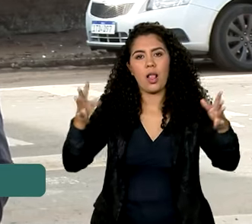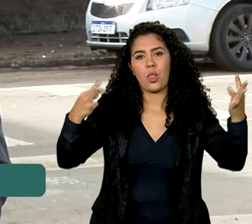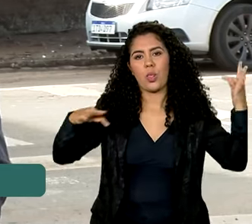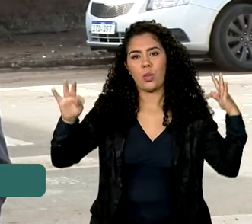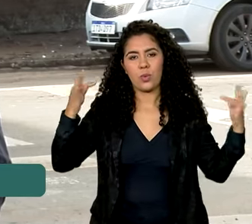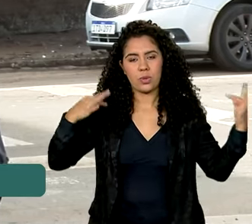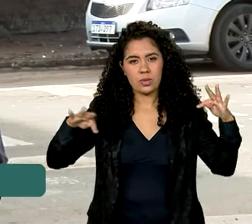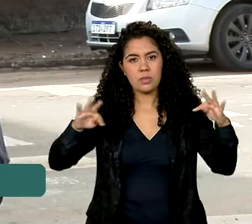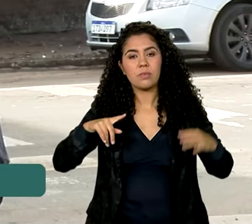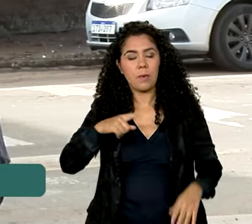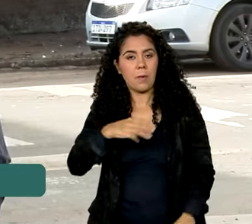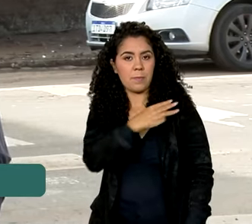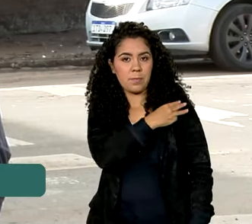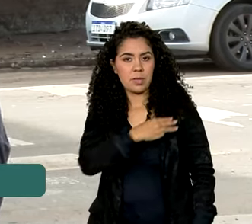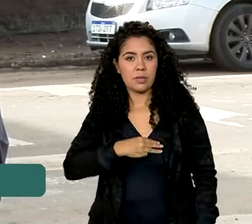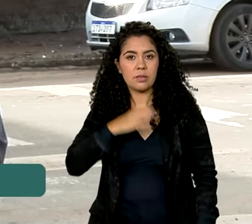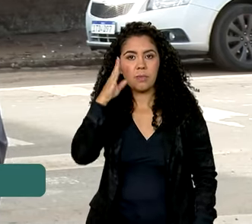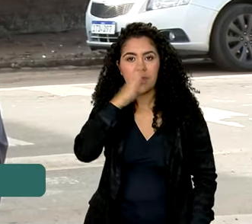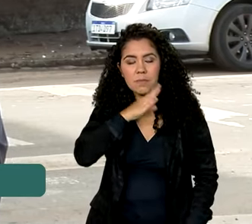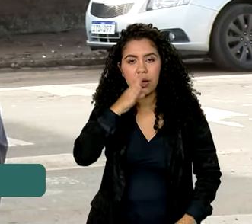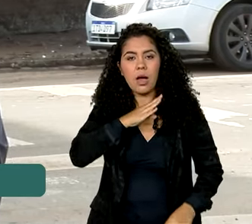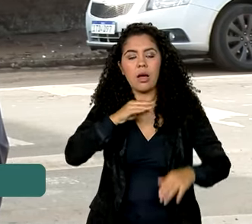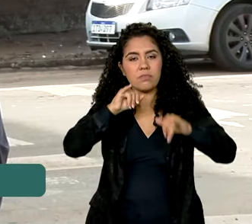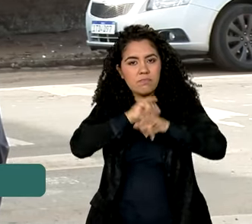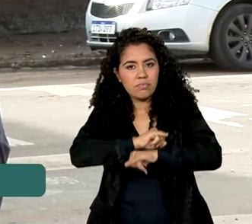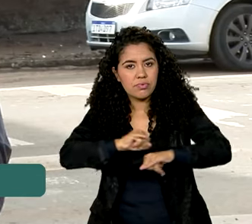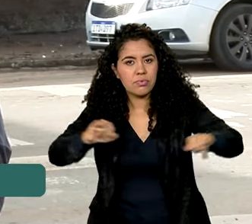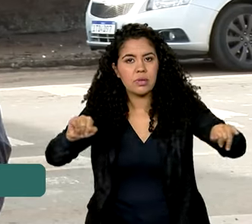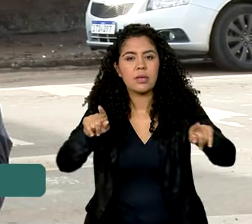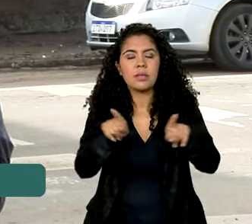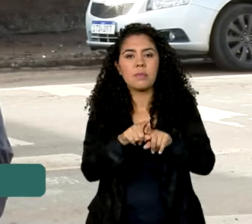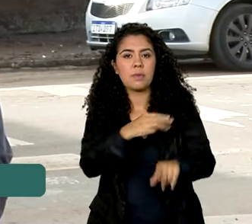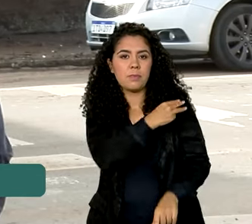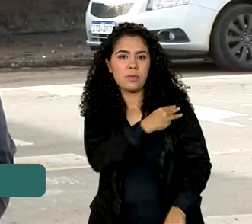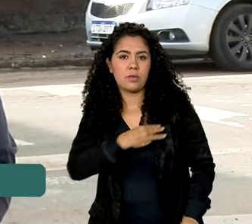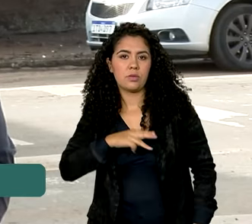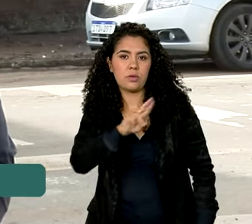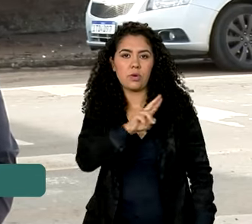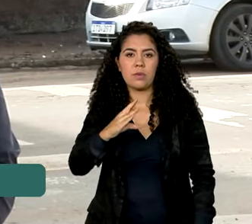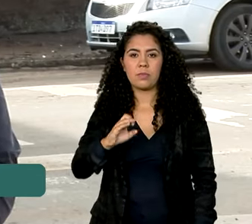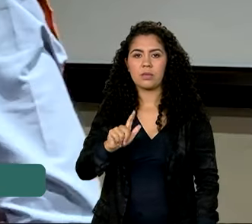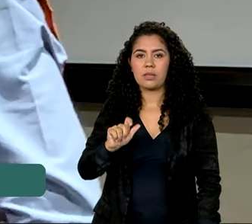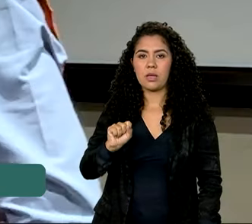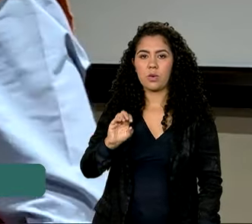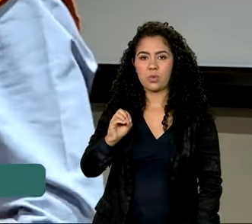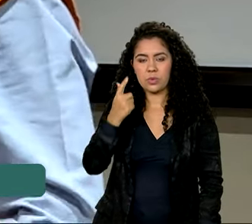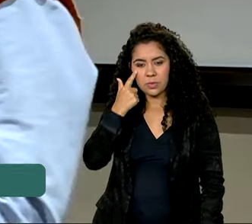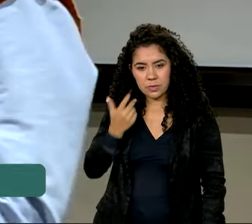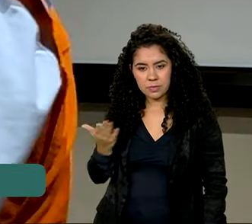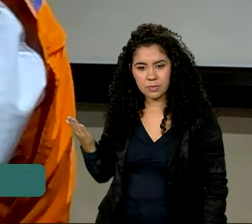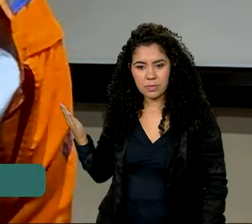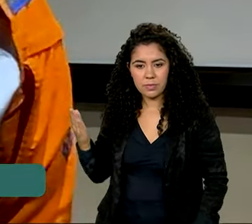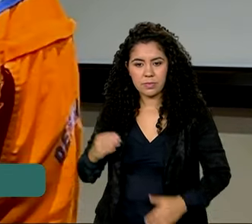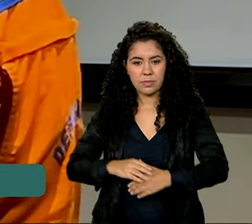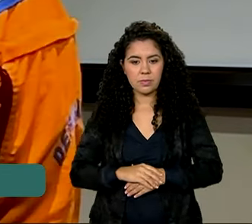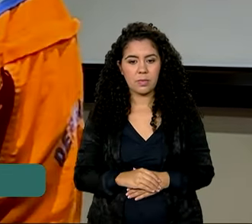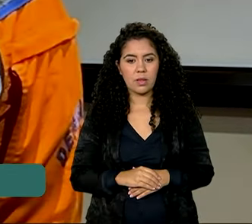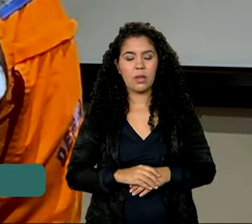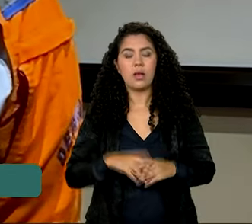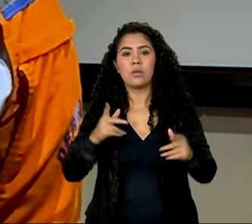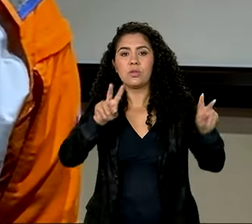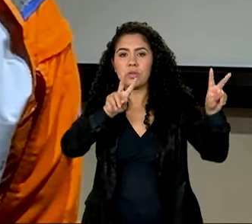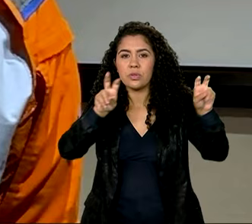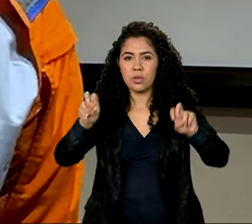da Reconstrução, Paulo Pimenta, e pelo ministro do Turismo, Celso Sabino. Vamos ver. E os equipamentos de pista,